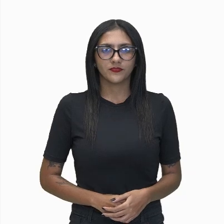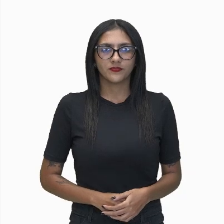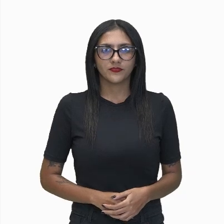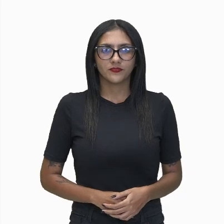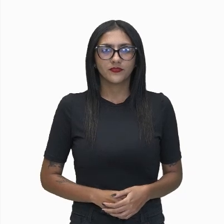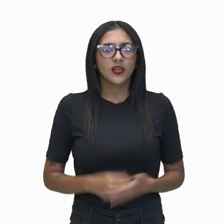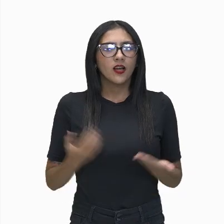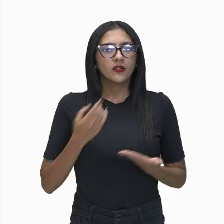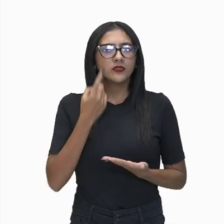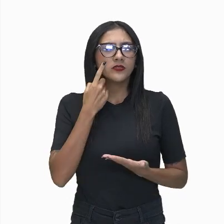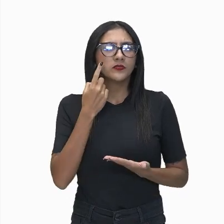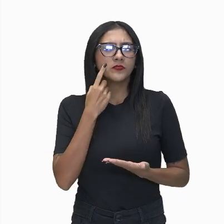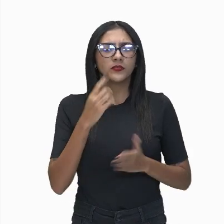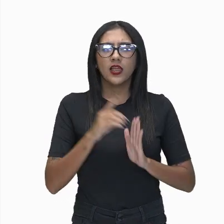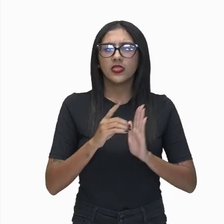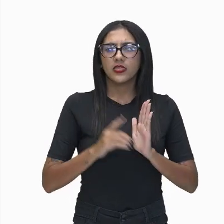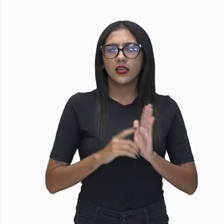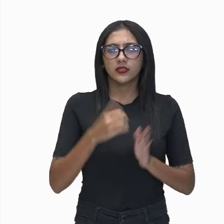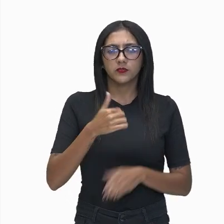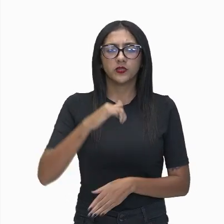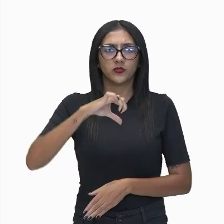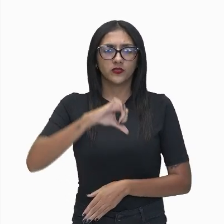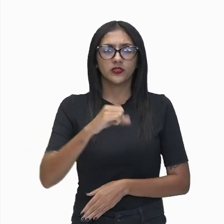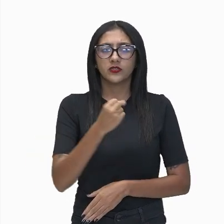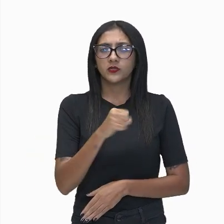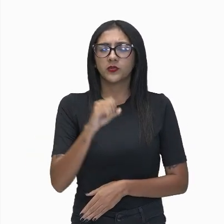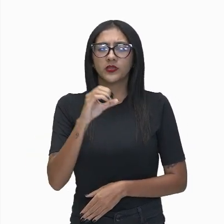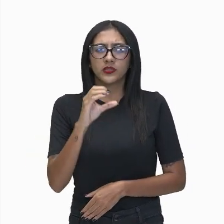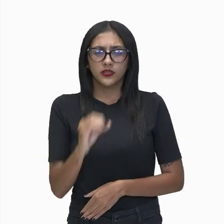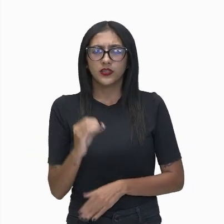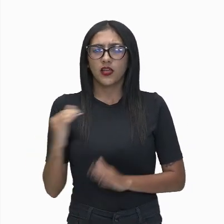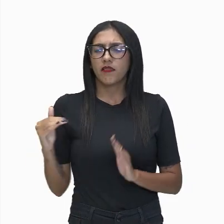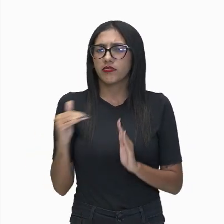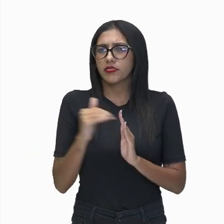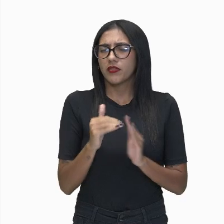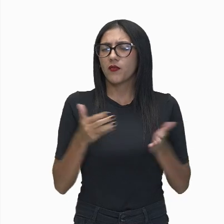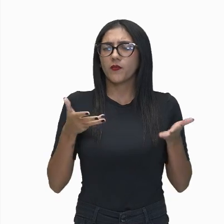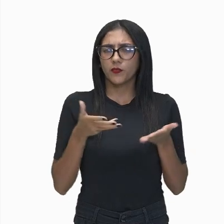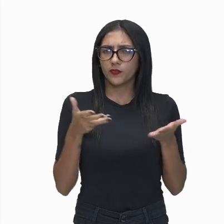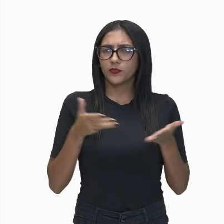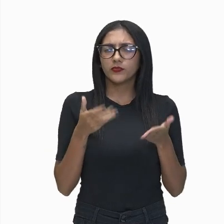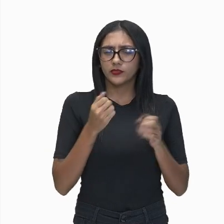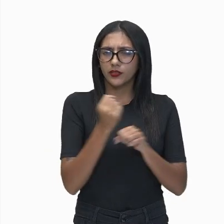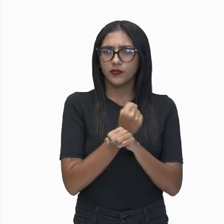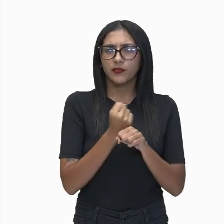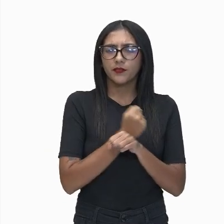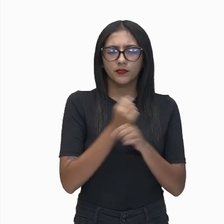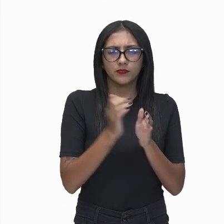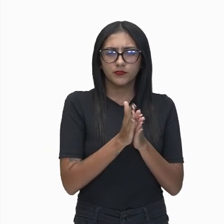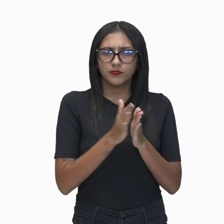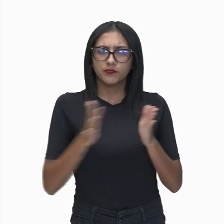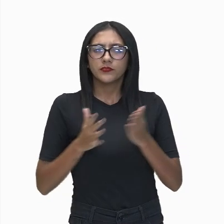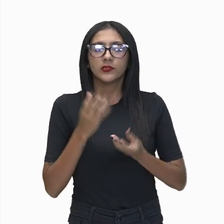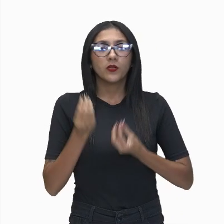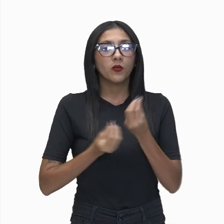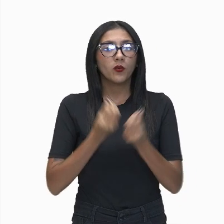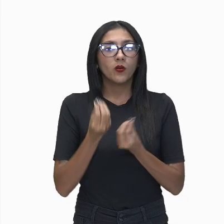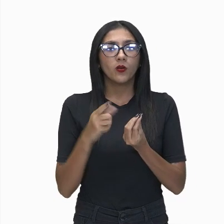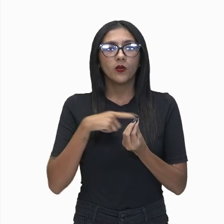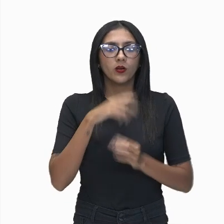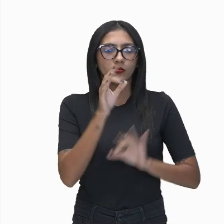na década de 80, a partir da década de 80 até os dias atuais, né, sobre essa formação da rede